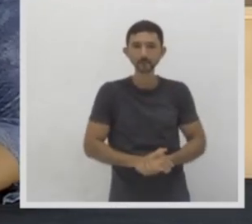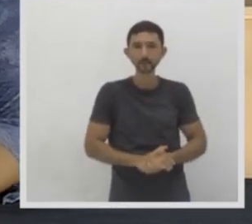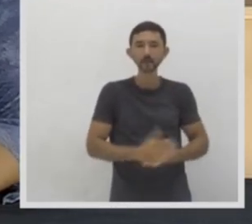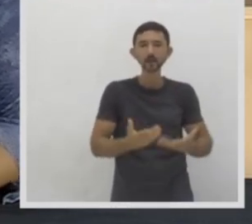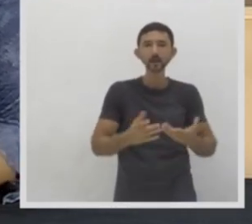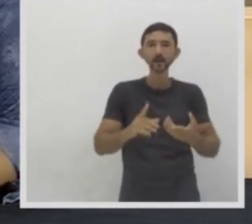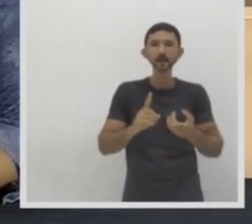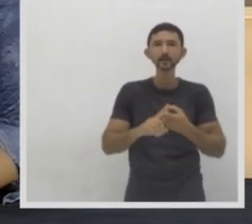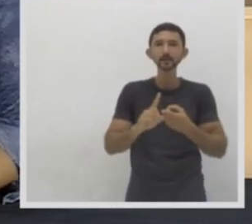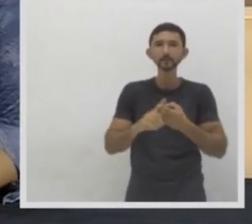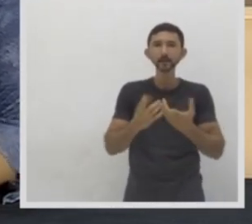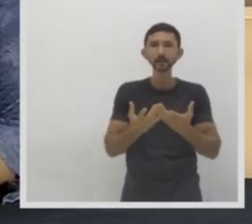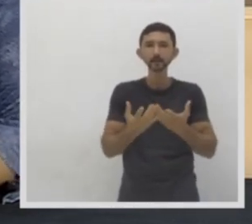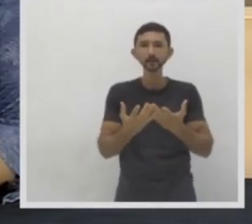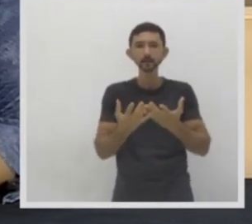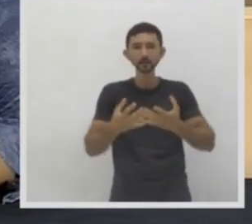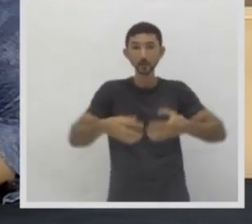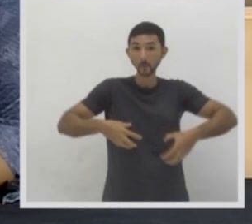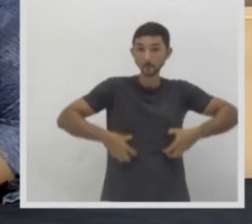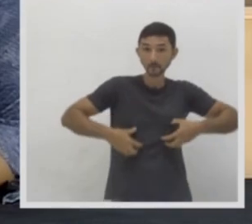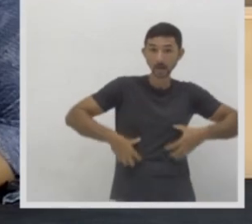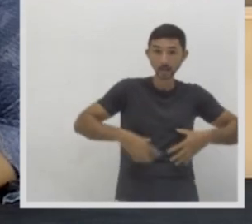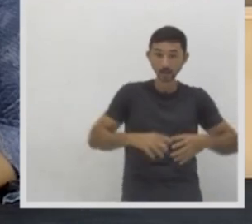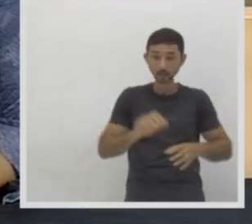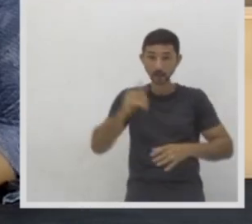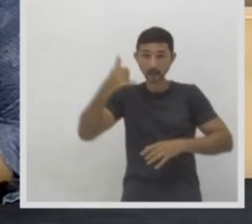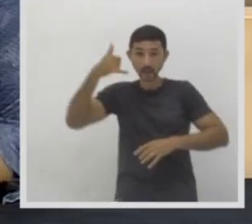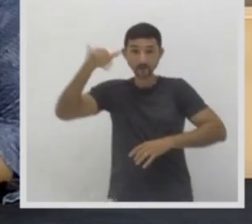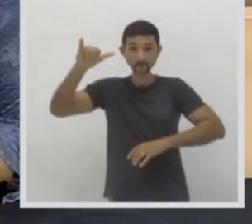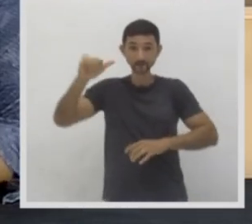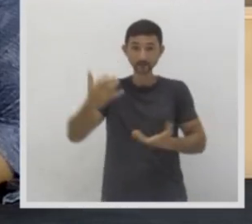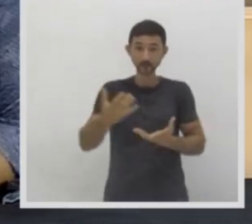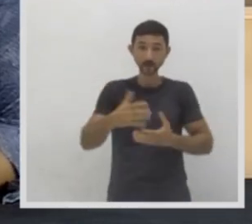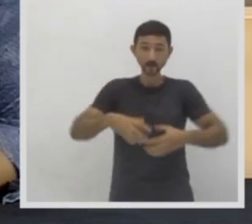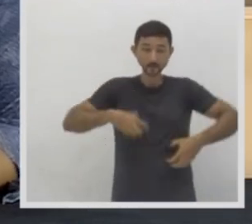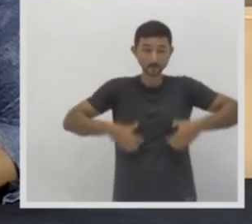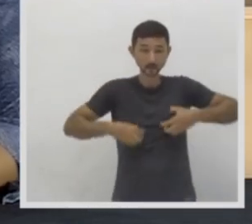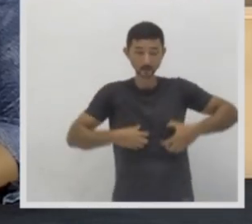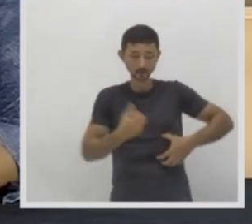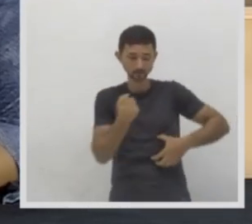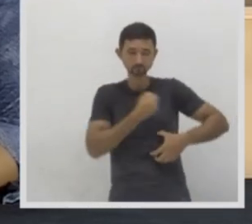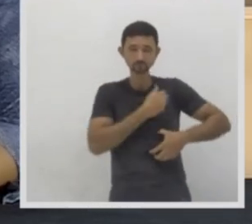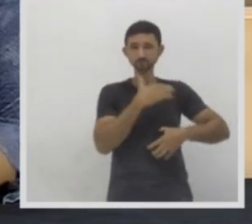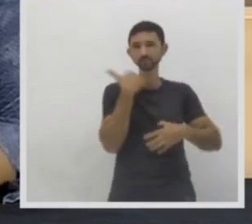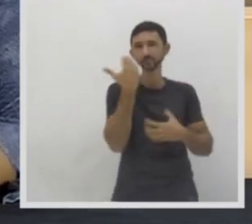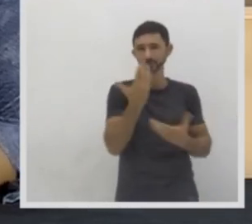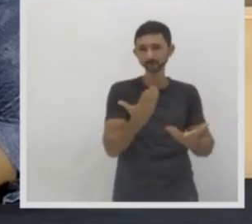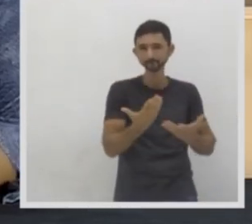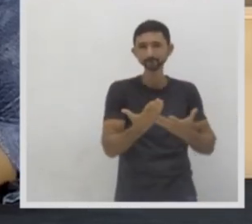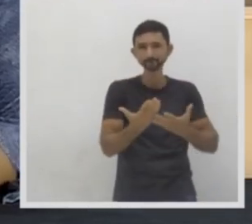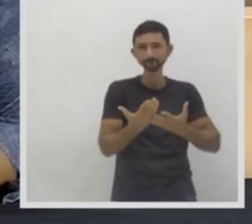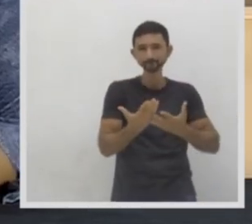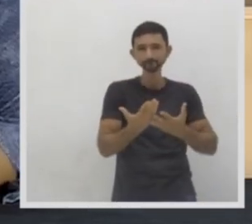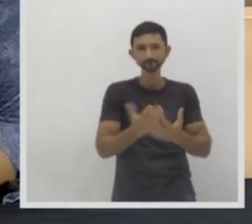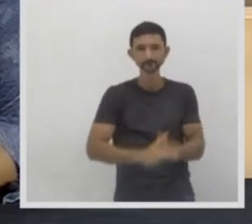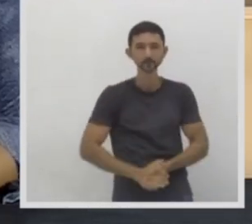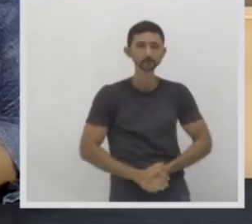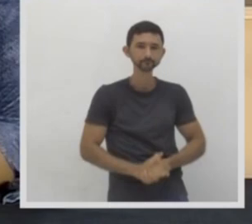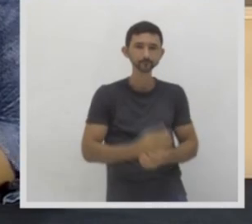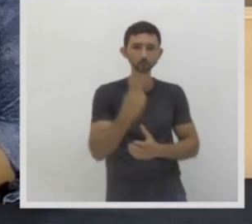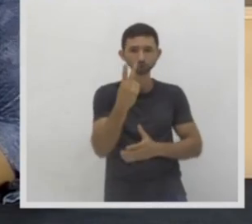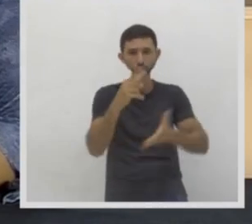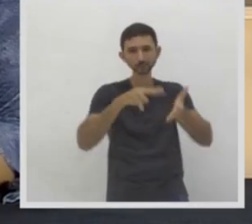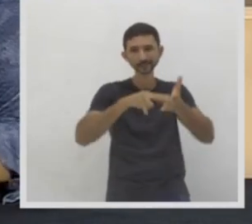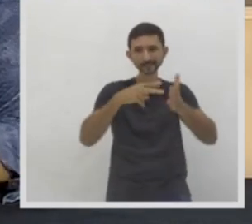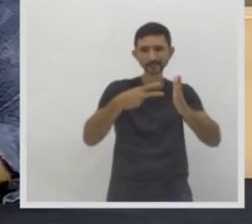para não que os macacos não sejam mortos foi uma linguagem mais o quê? Com linguagem figurada, né? O